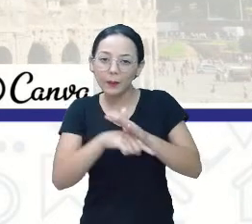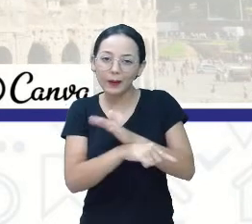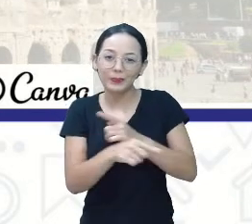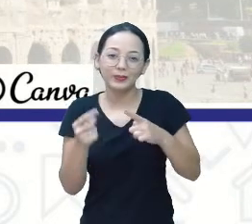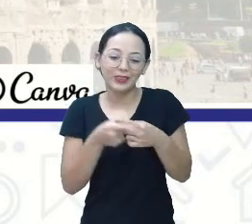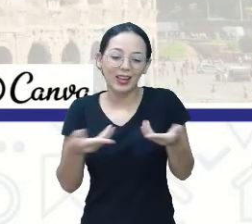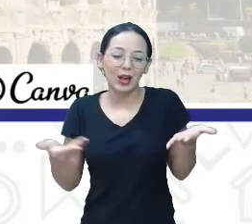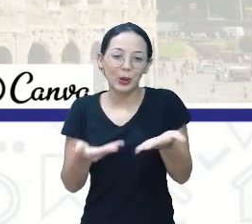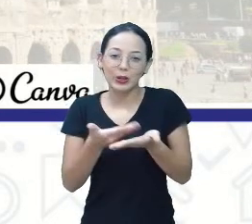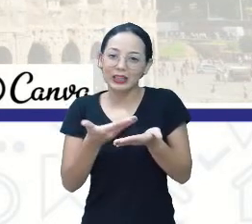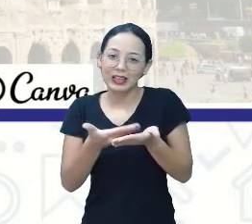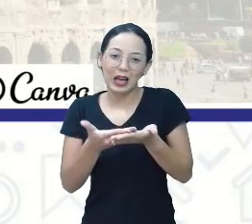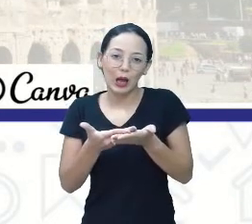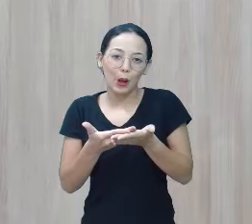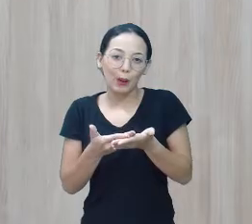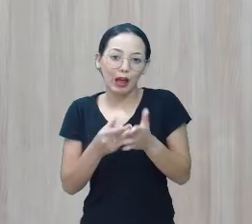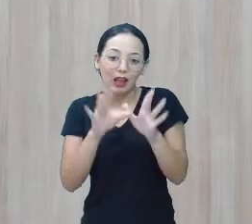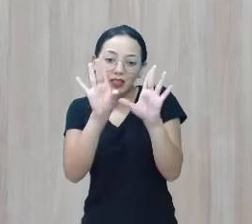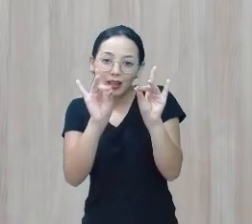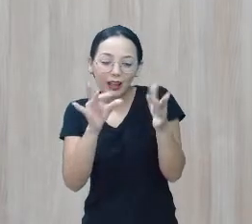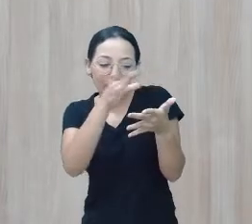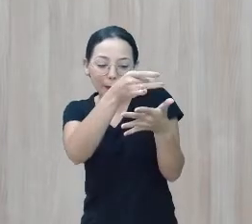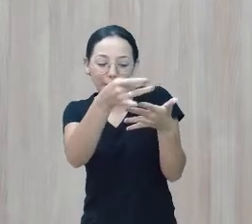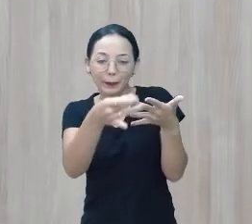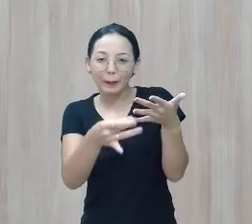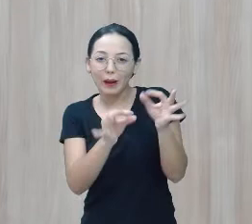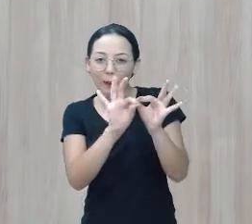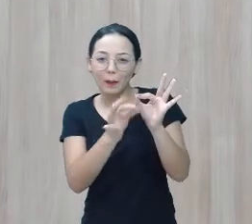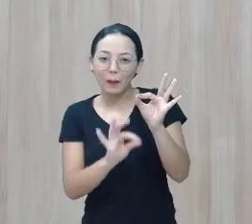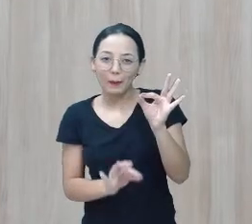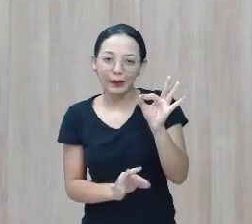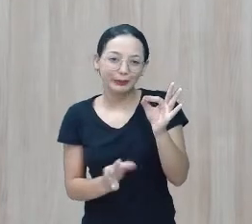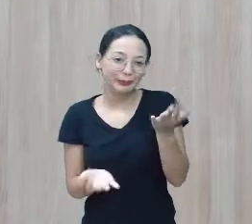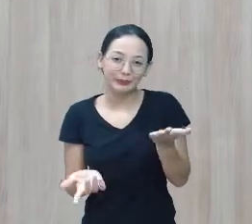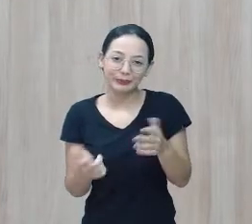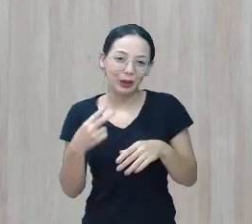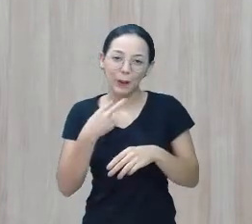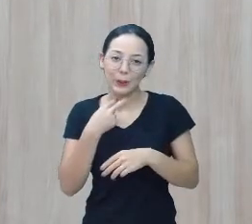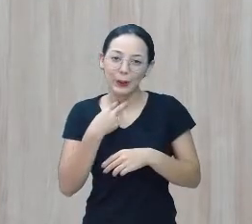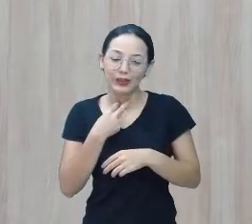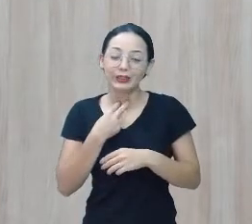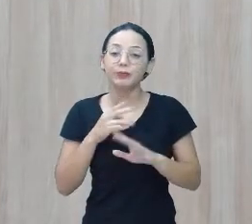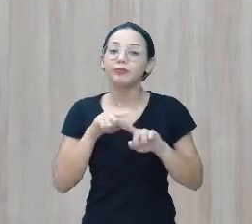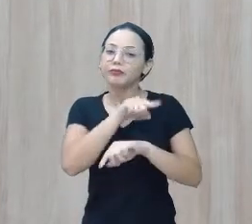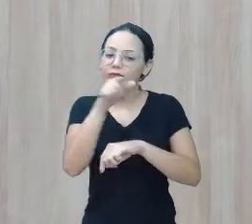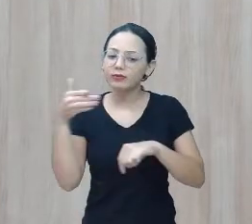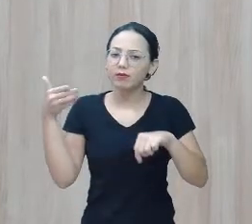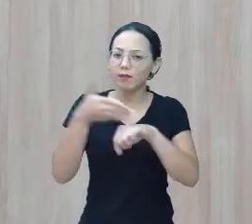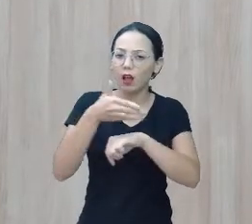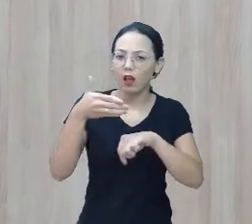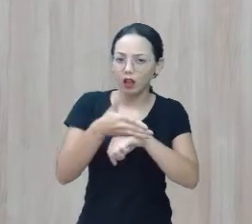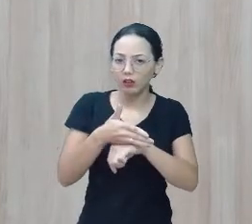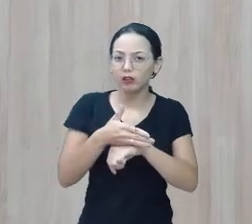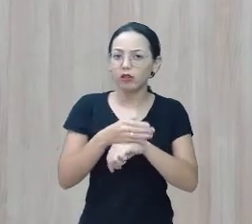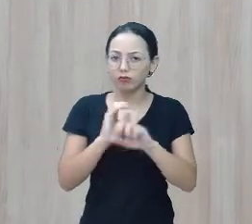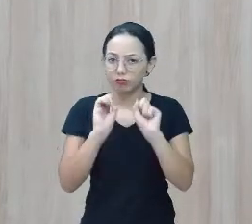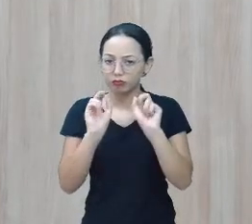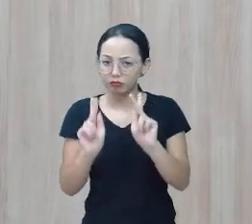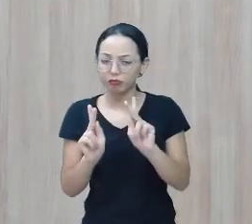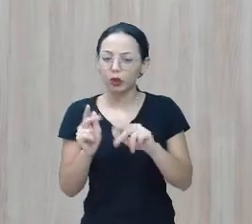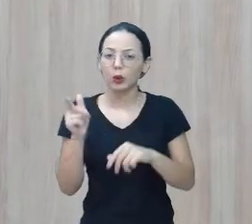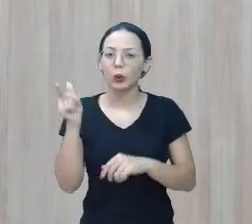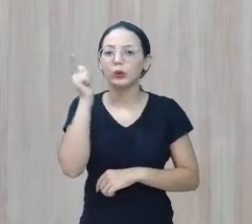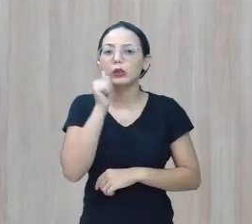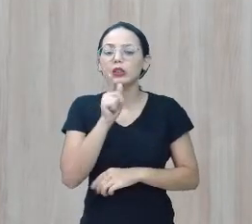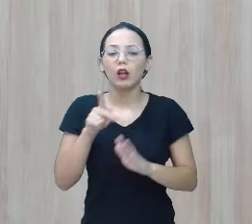gente falar aqui de todos os detalhes, né, do Coliseu, você entra aqui por meio do QR Code e você